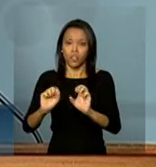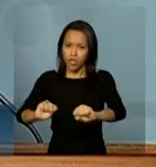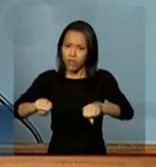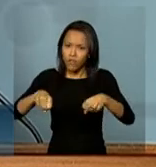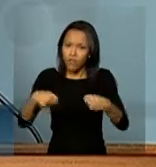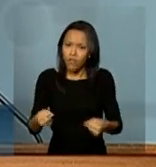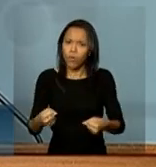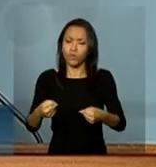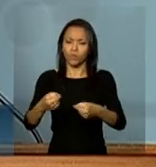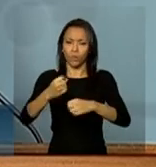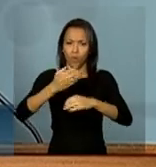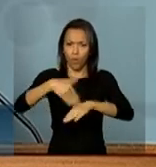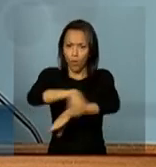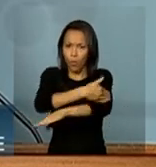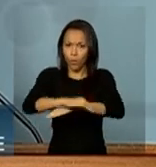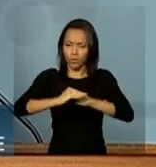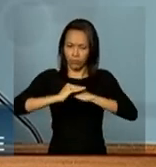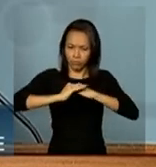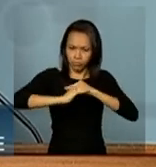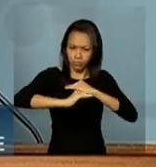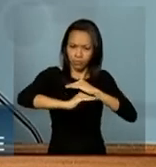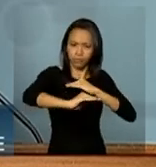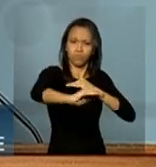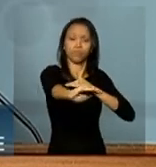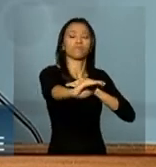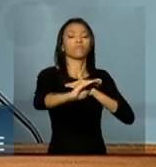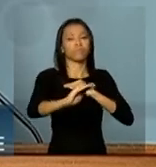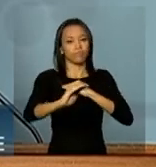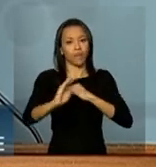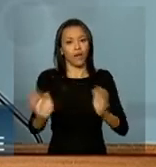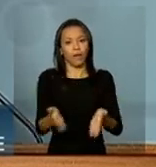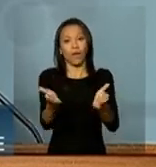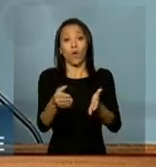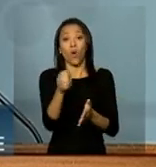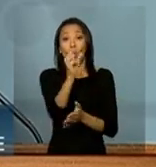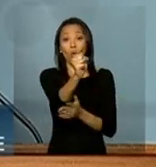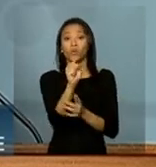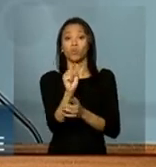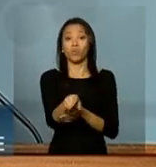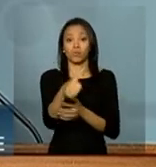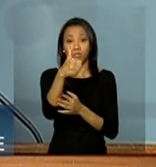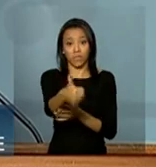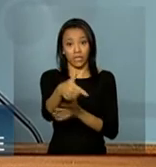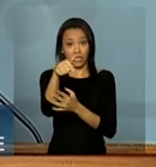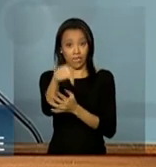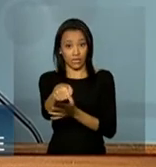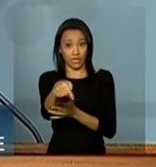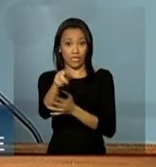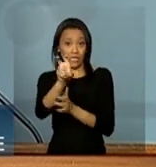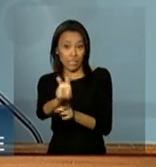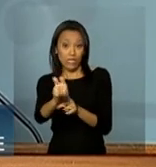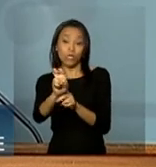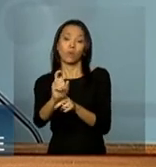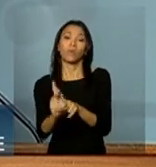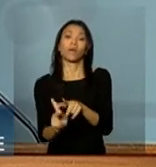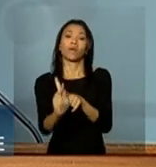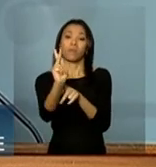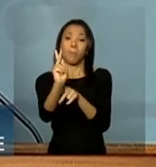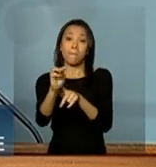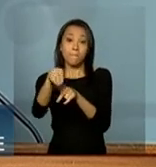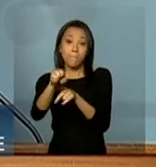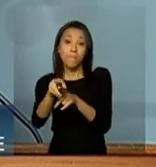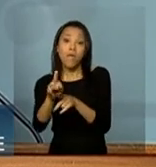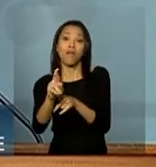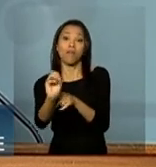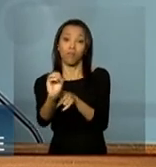e pavimentação de ruas. E aqui serão 8.175 metros de pavimentação em CBUQ